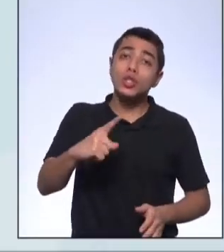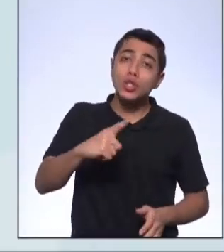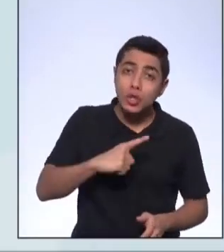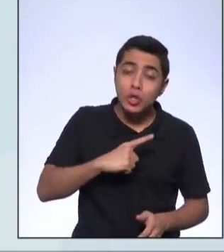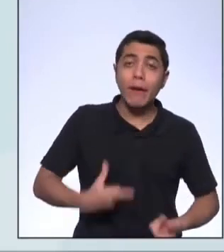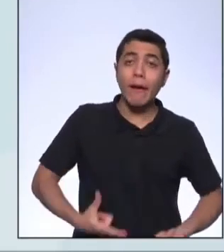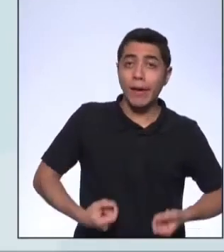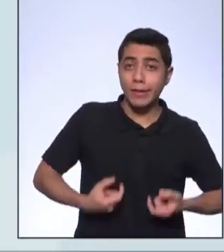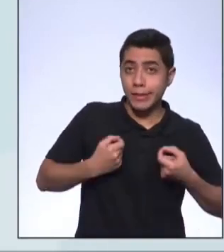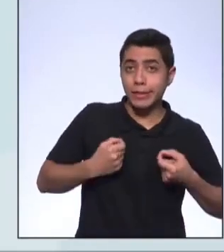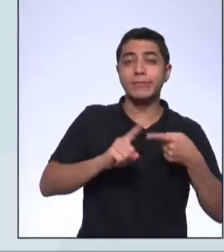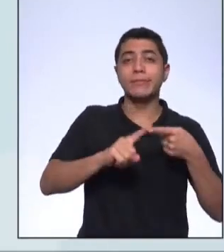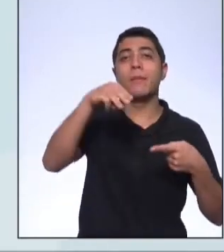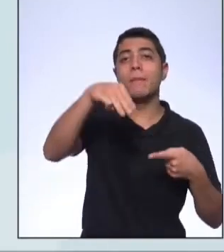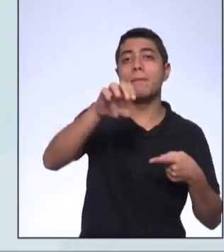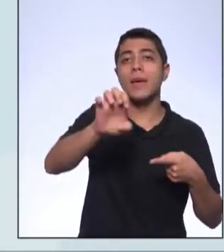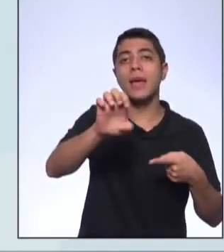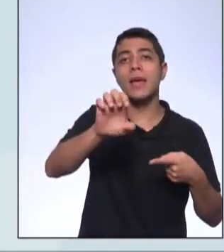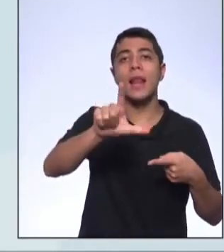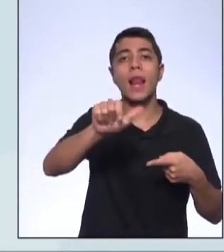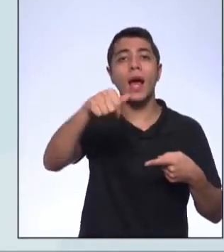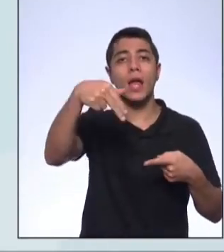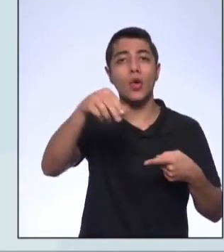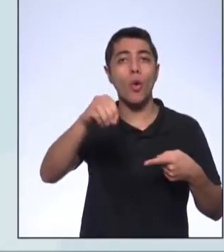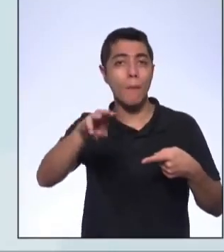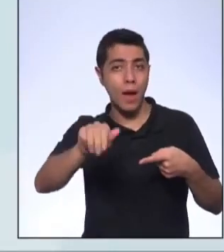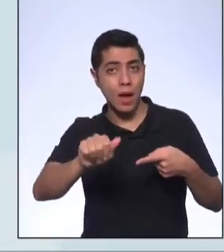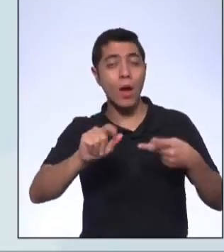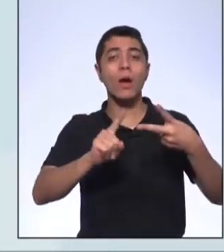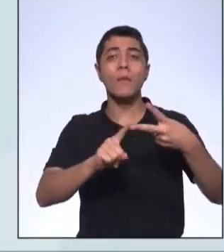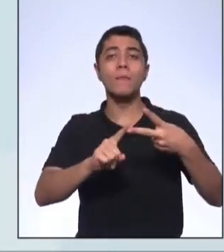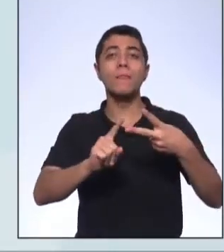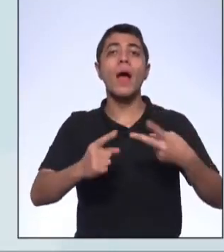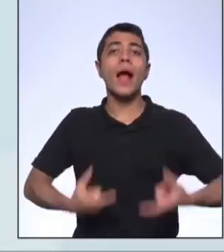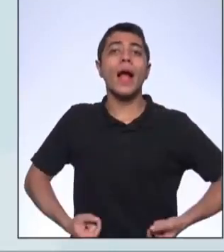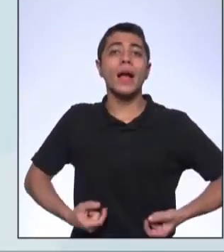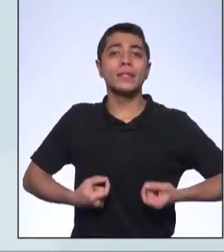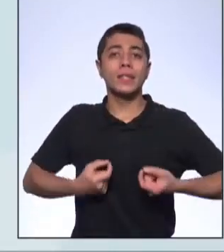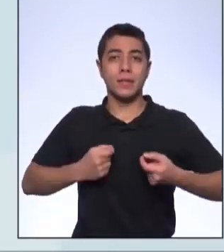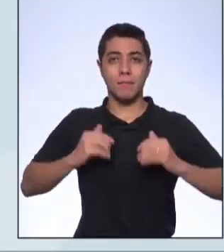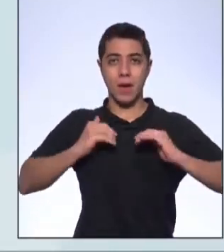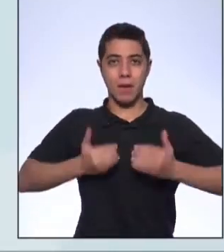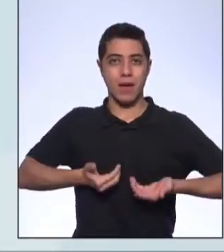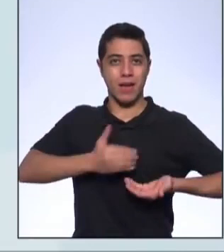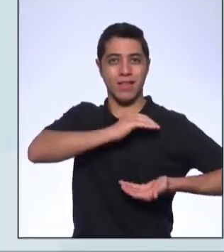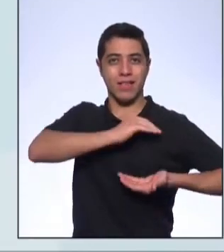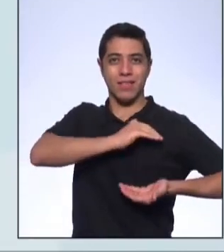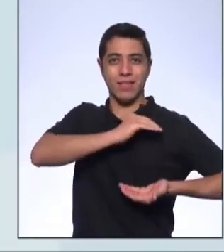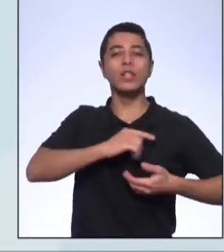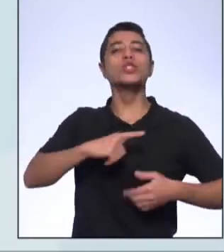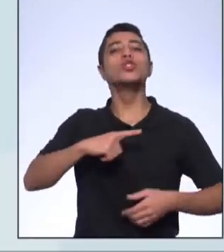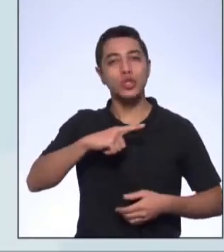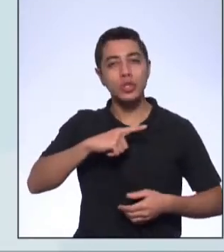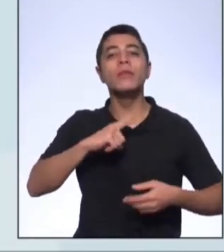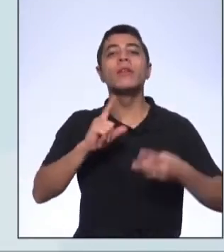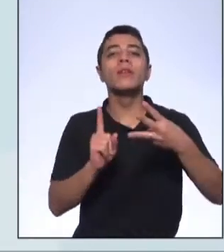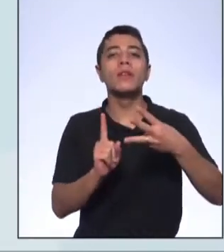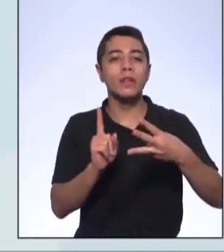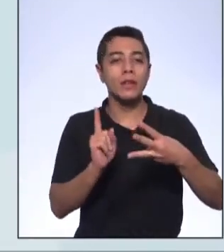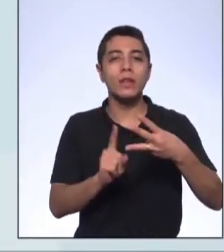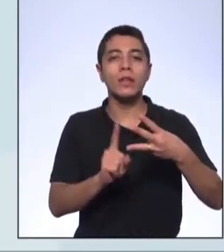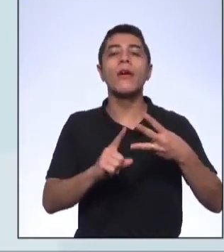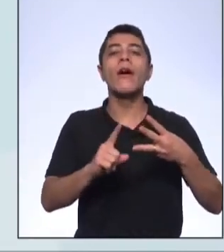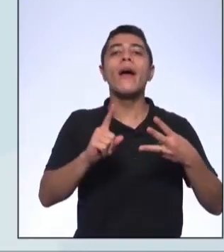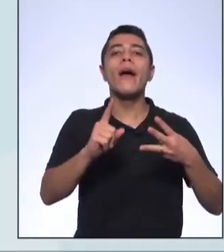de mama e o câncer da próstata. Aí nós temos alguns sintomas aí relatados para cada um deles. Né? Esses sintomas são apenas para a gente saber